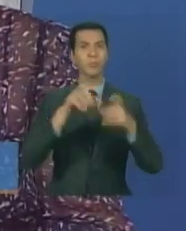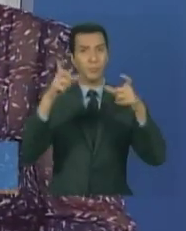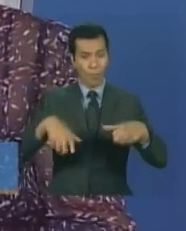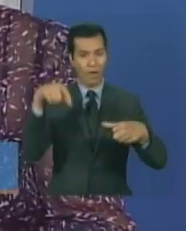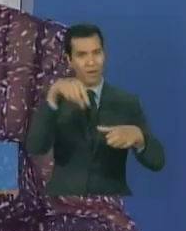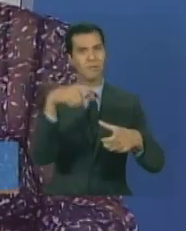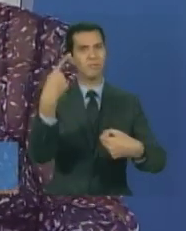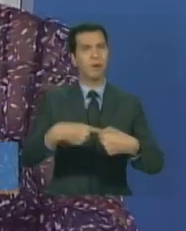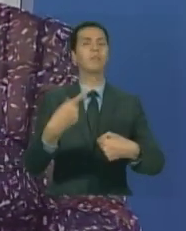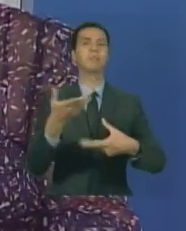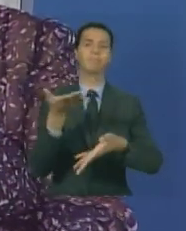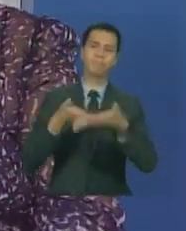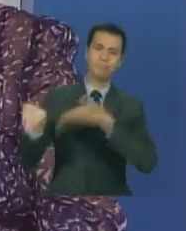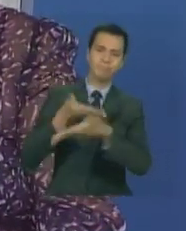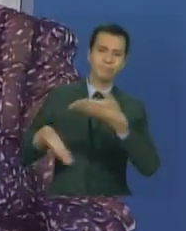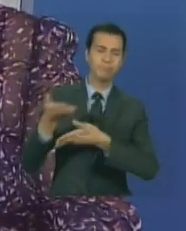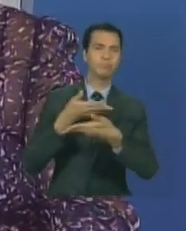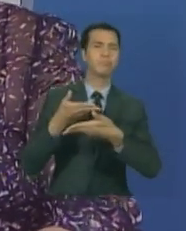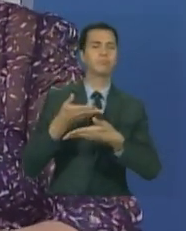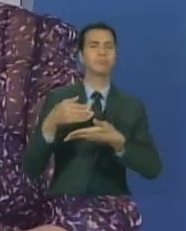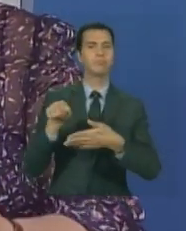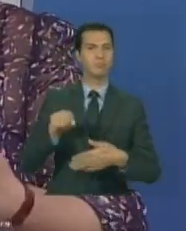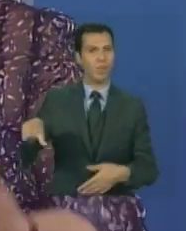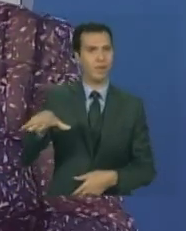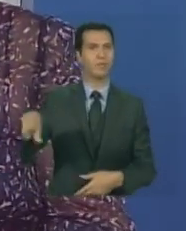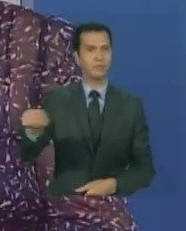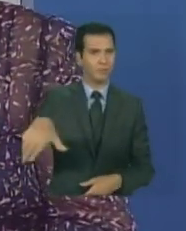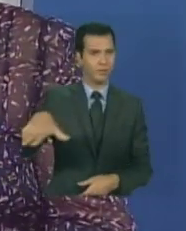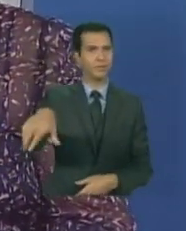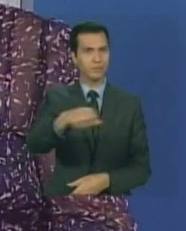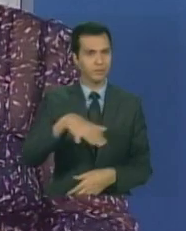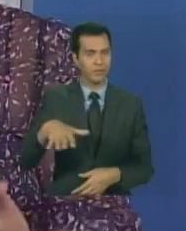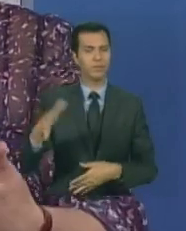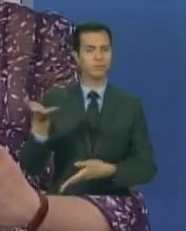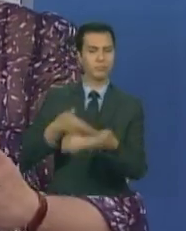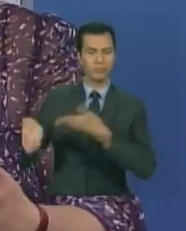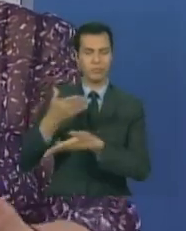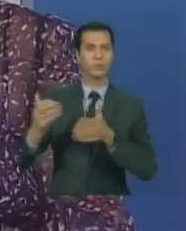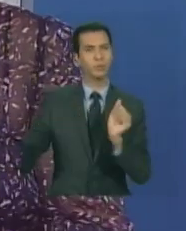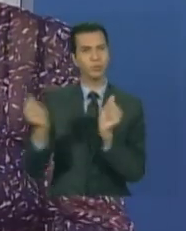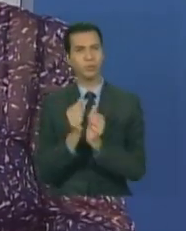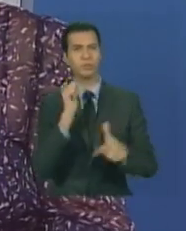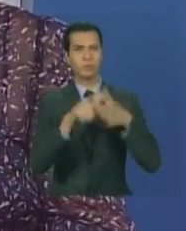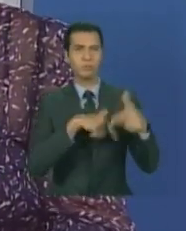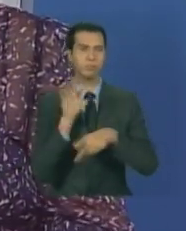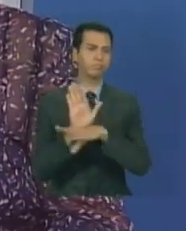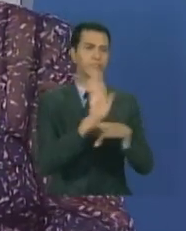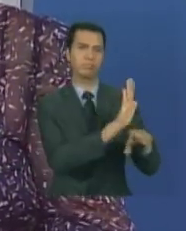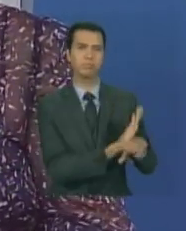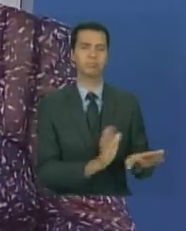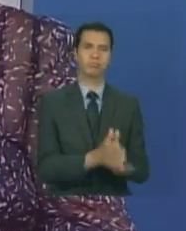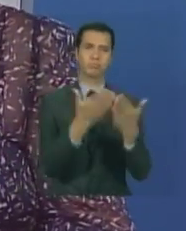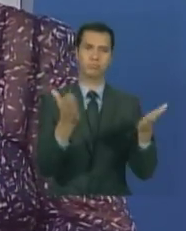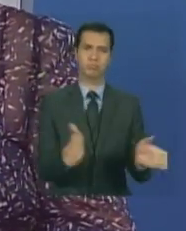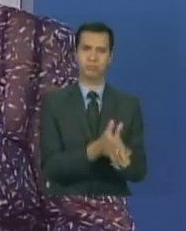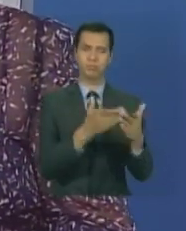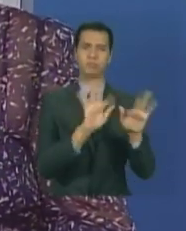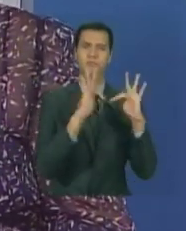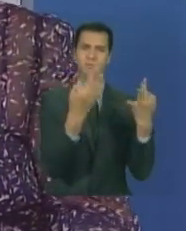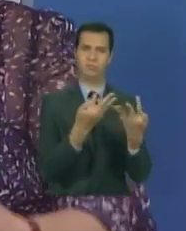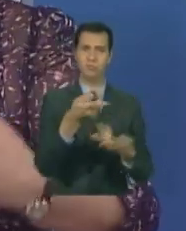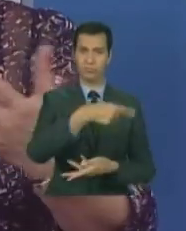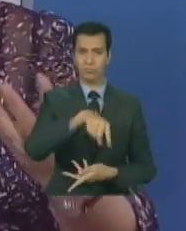gente possa, de fato, construir e encontrar essas pessoas, né, e apoiar essas pessoas e essas famílias,